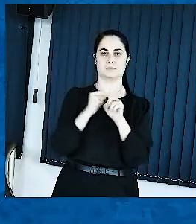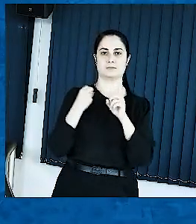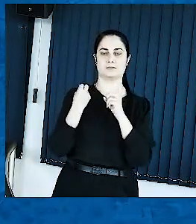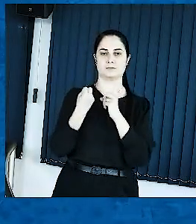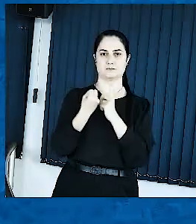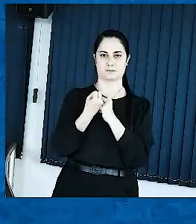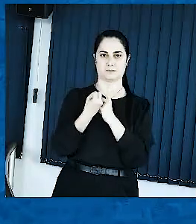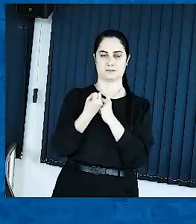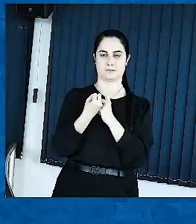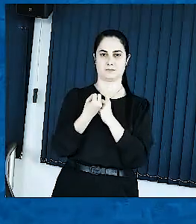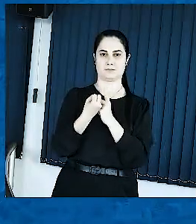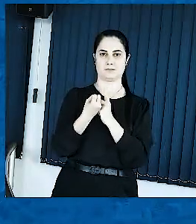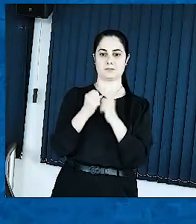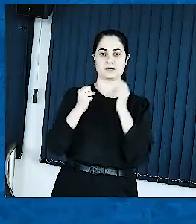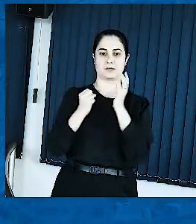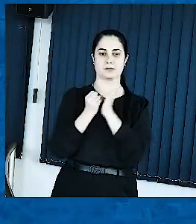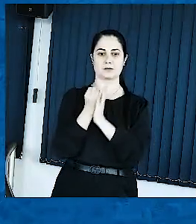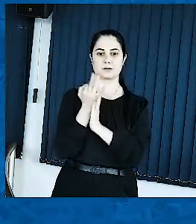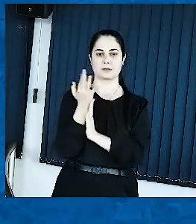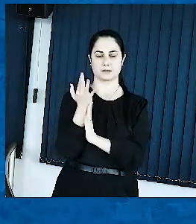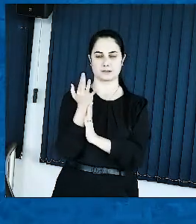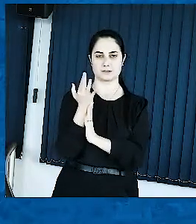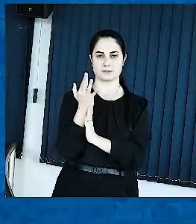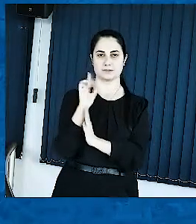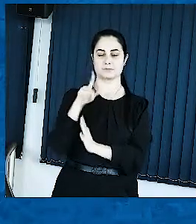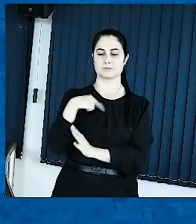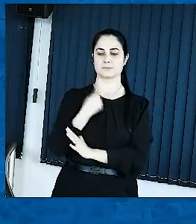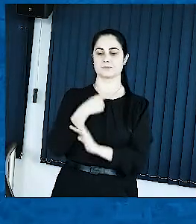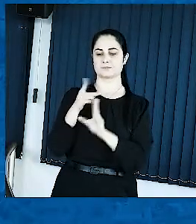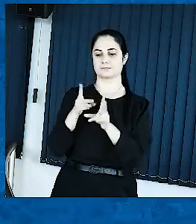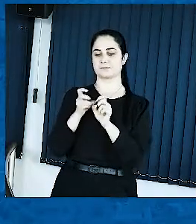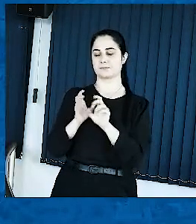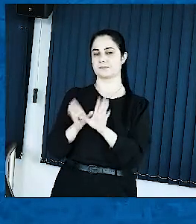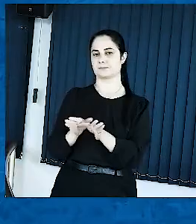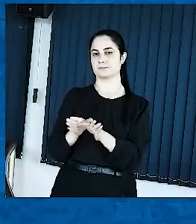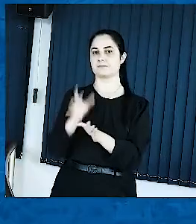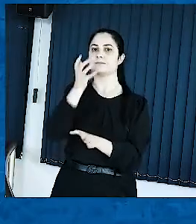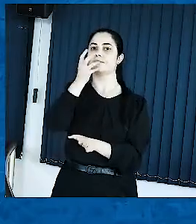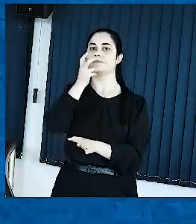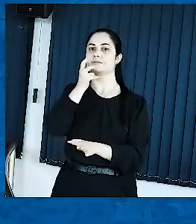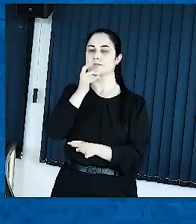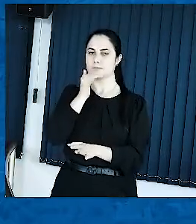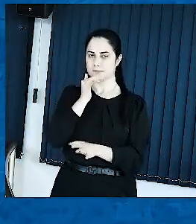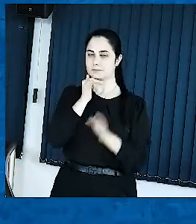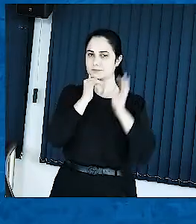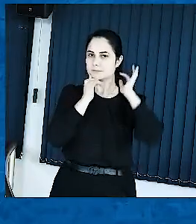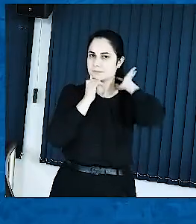Quantas vezes a gente já não viu a cena de uma criança